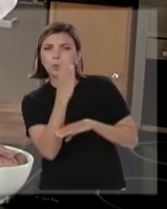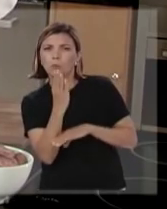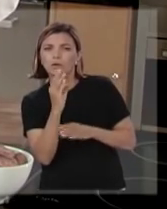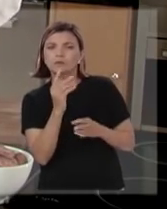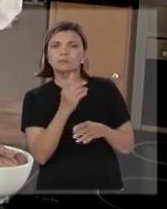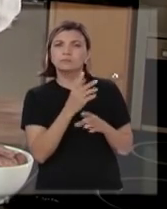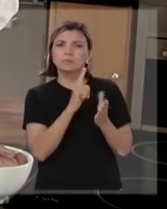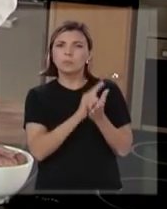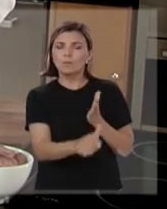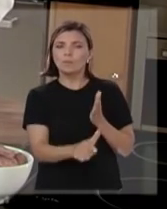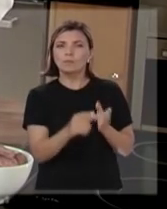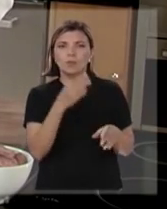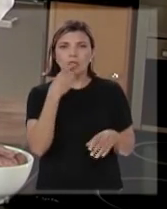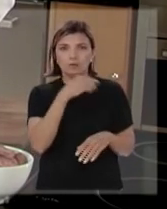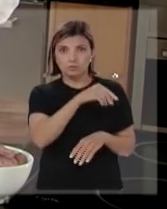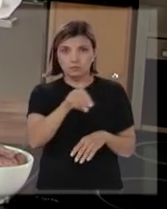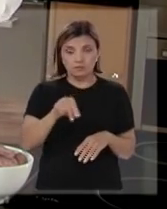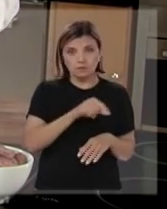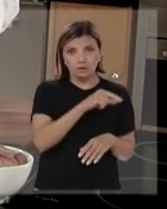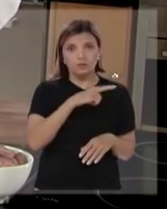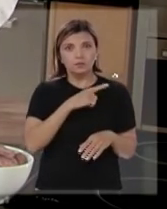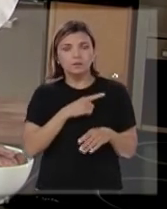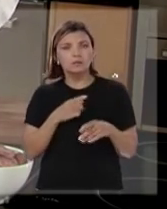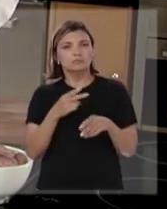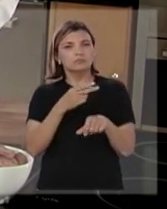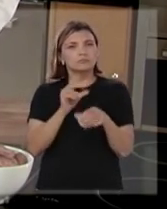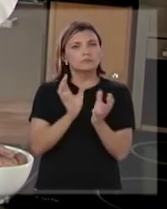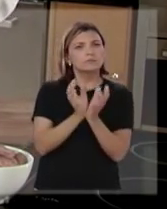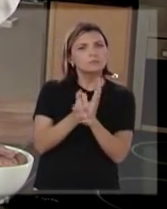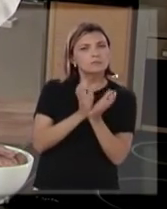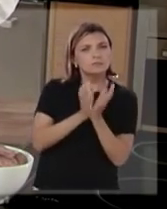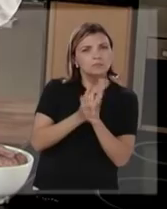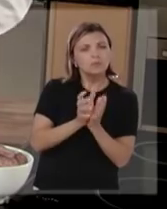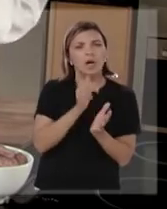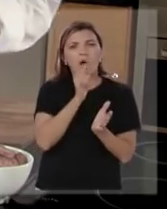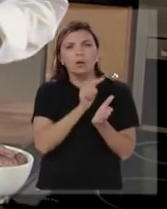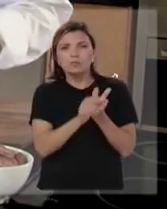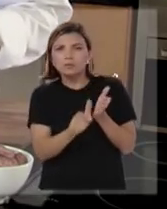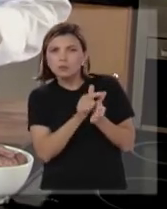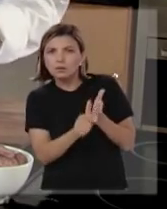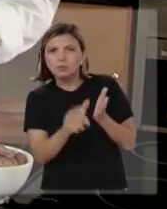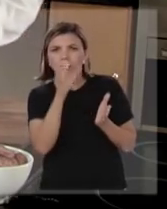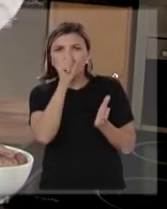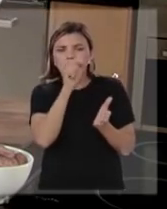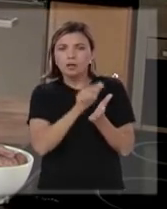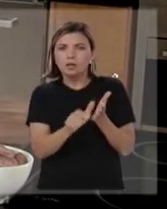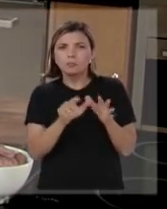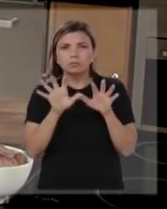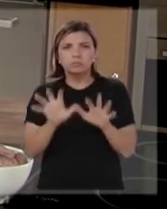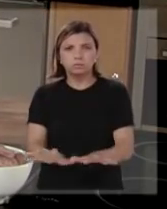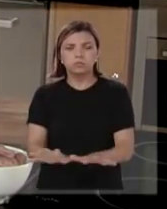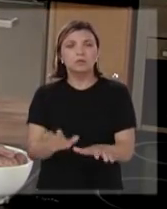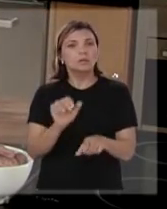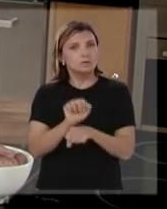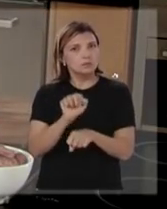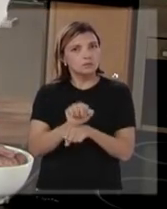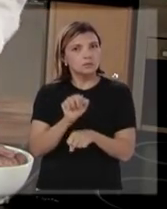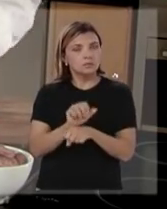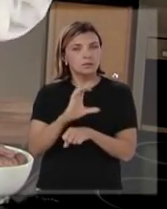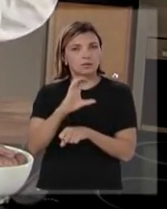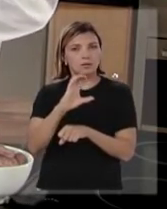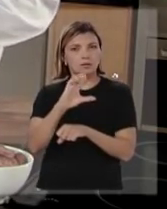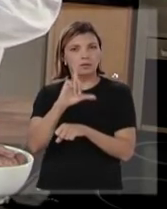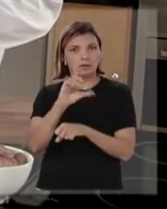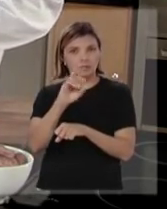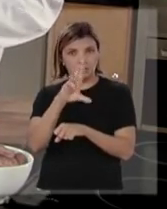para tirar todo aquele excesso do sal. A couve e a laranja foram lavadas em água corrente, depois mergulhadas em uma solução de